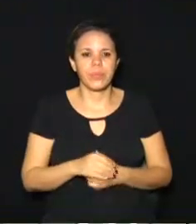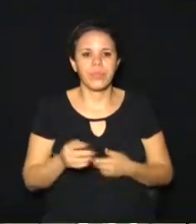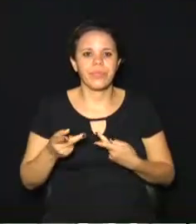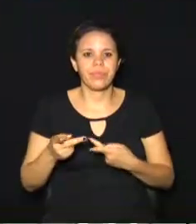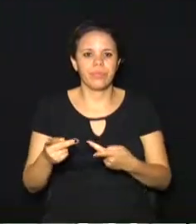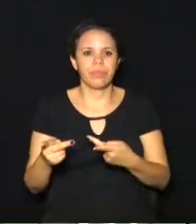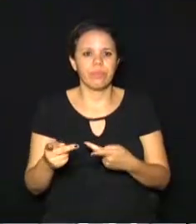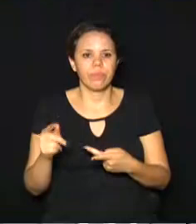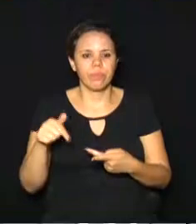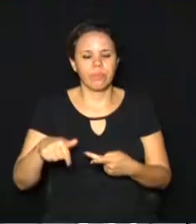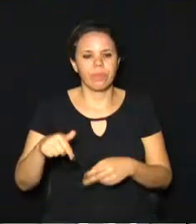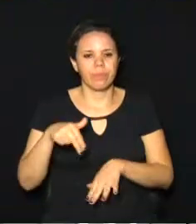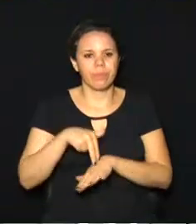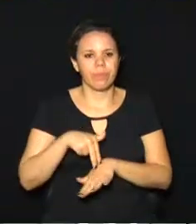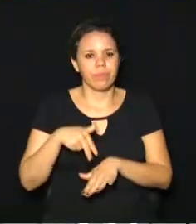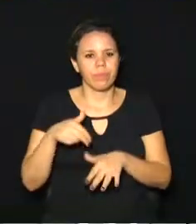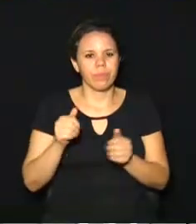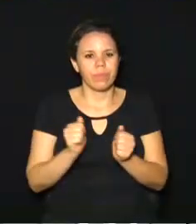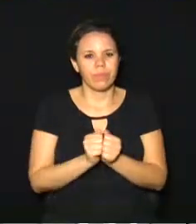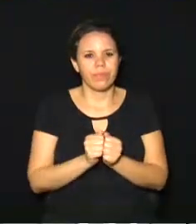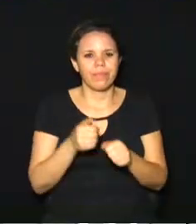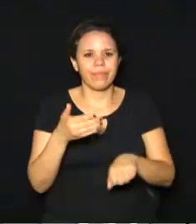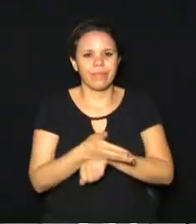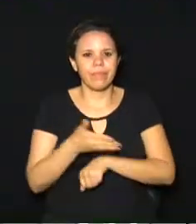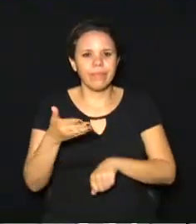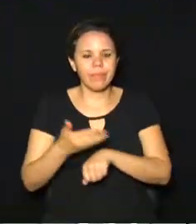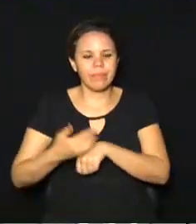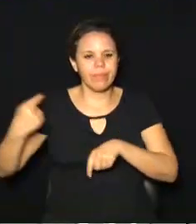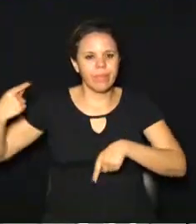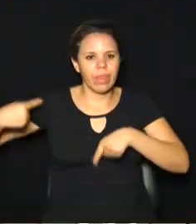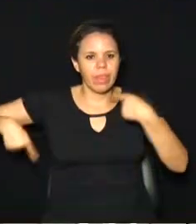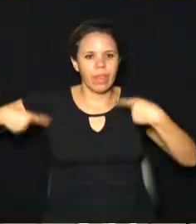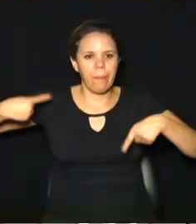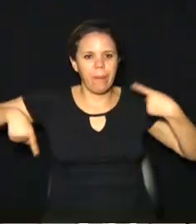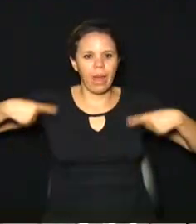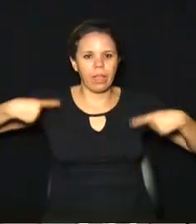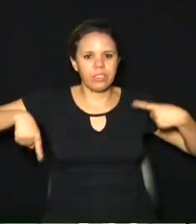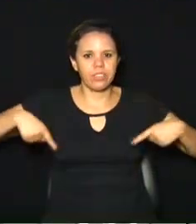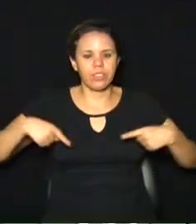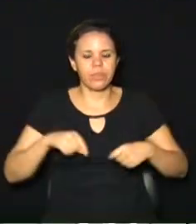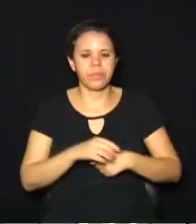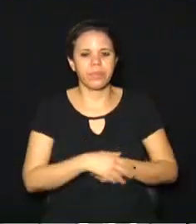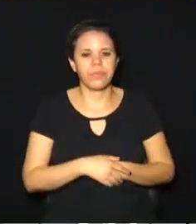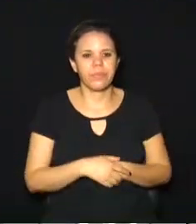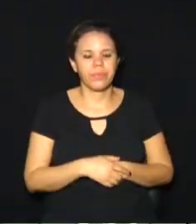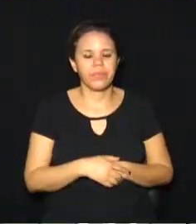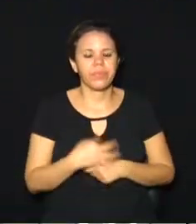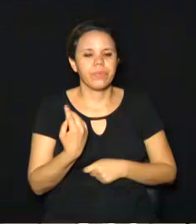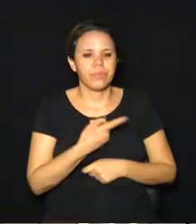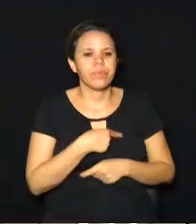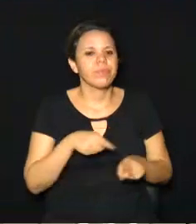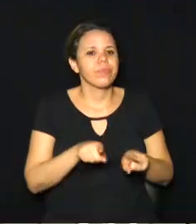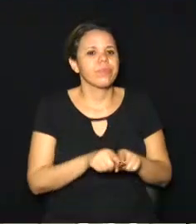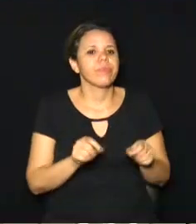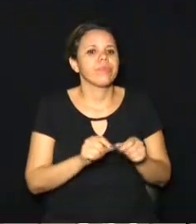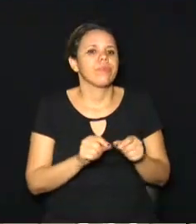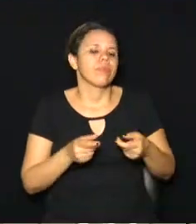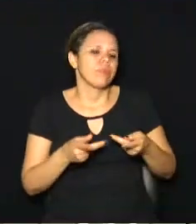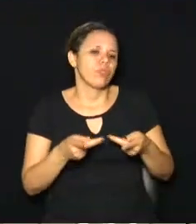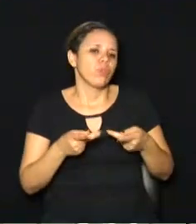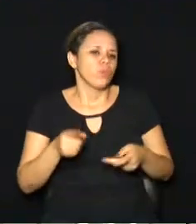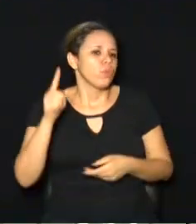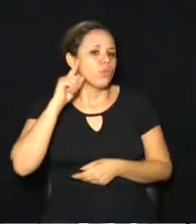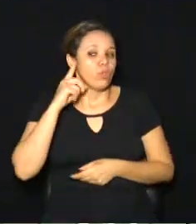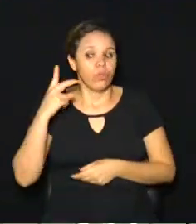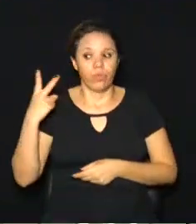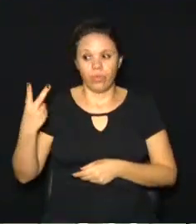convidado e que está aqui conosco para participar desse debate. Nós também fizemos o convite desde o dia